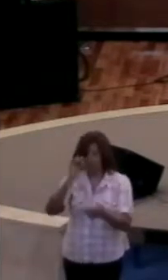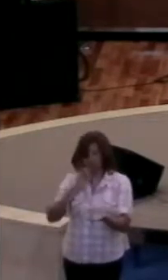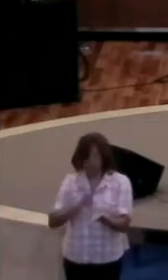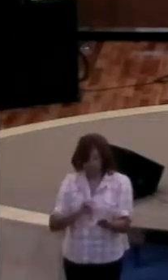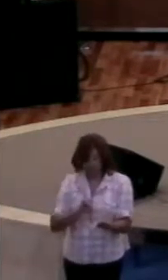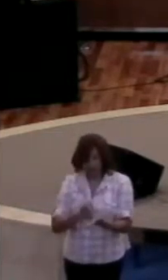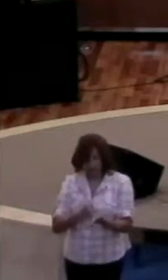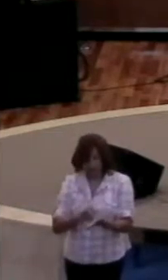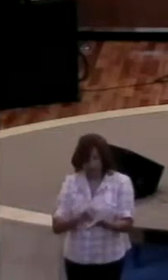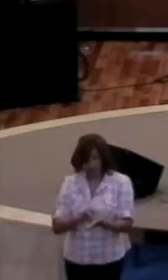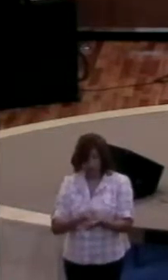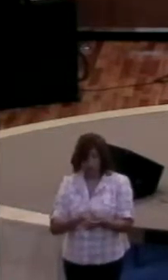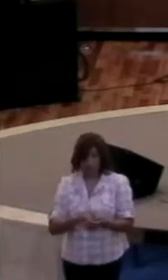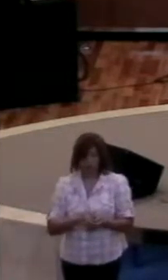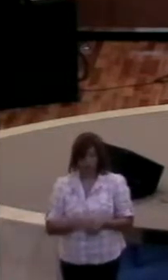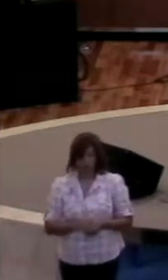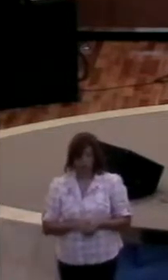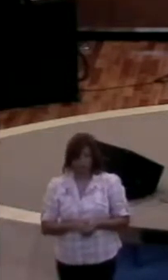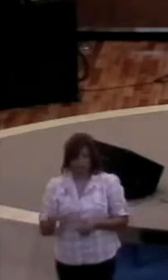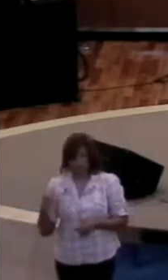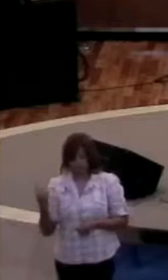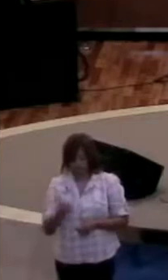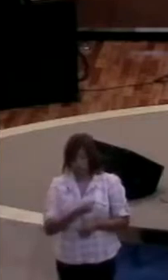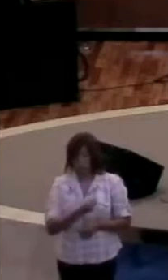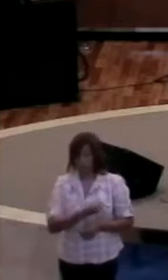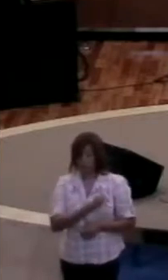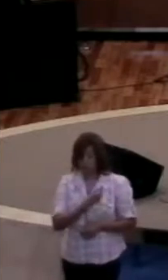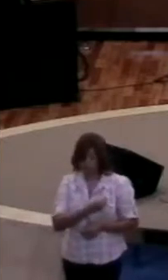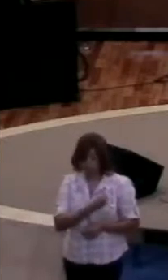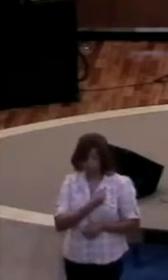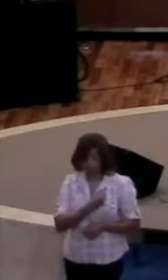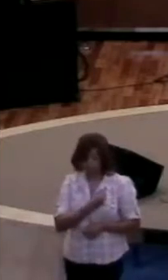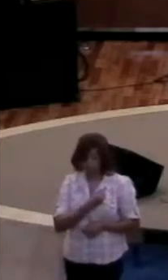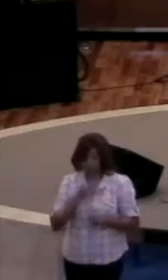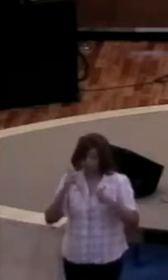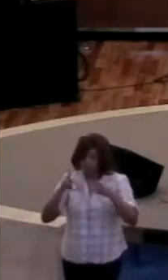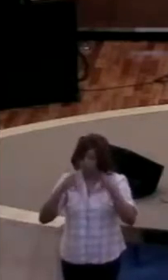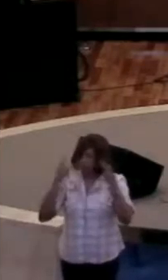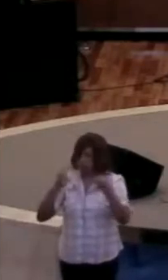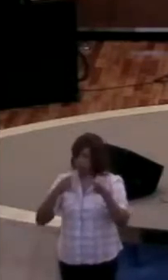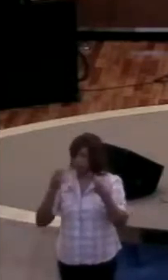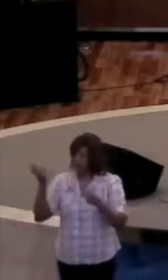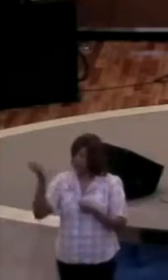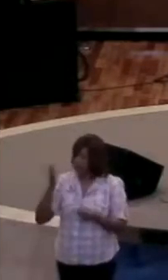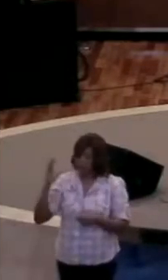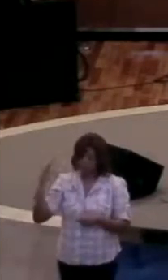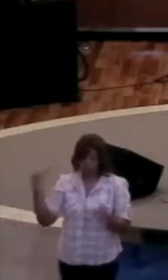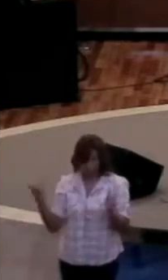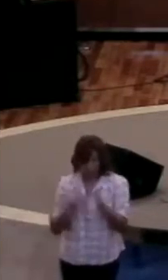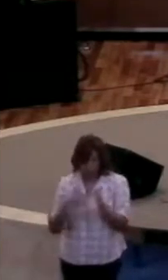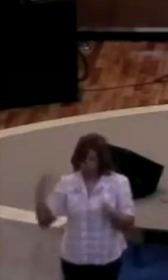evangelho do já, nós vivemos o evangelho do imediato, nós